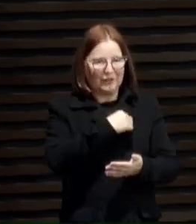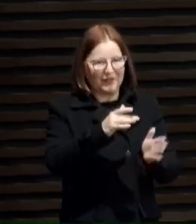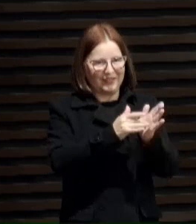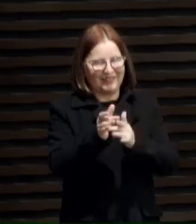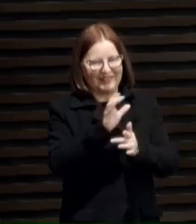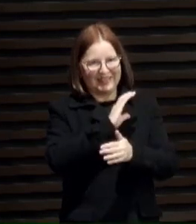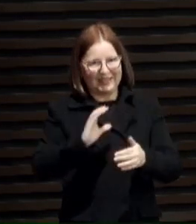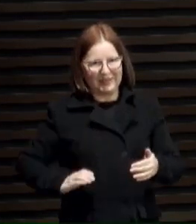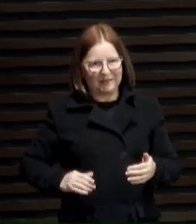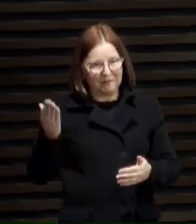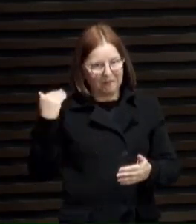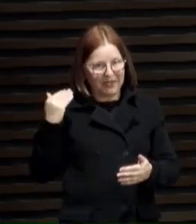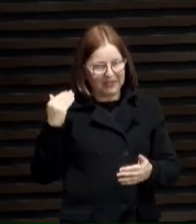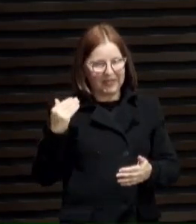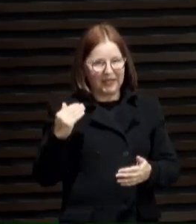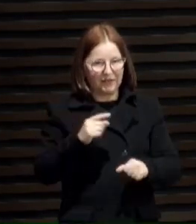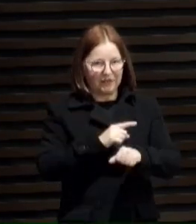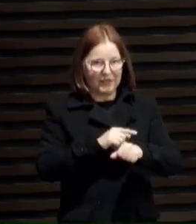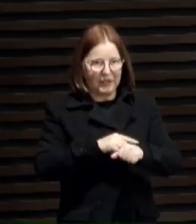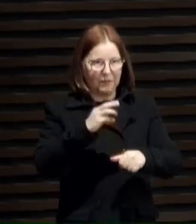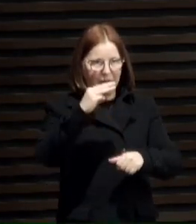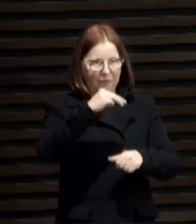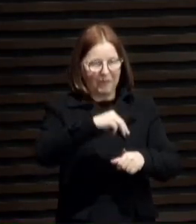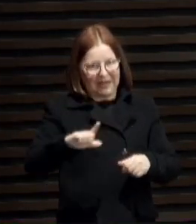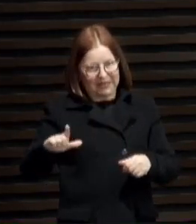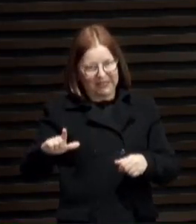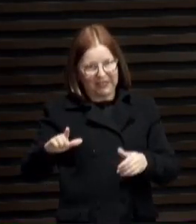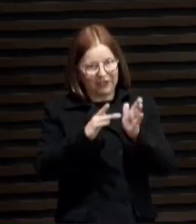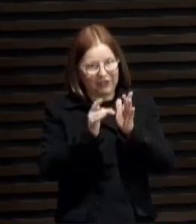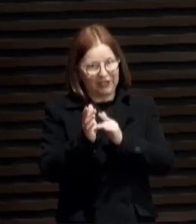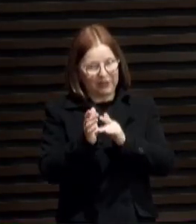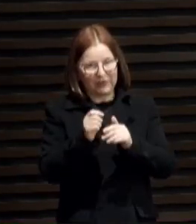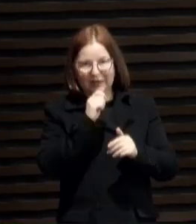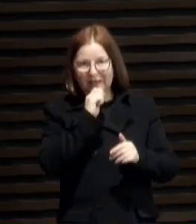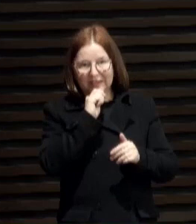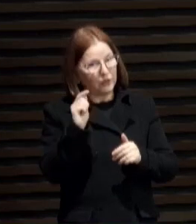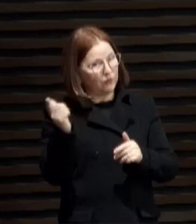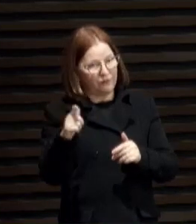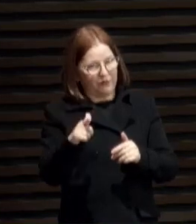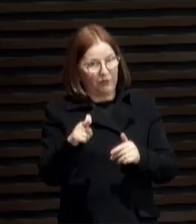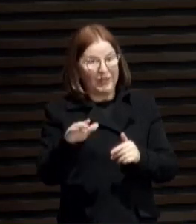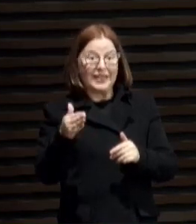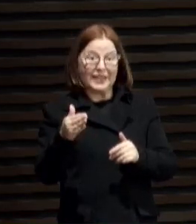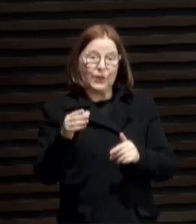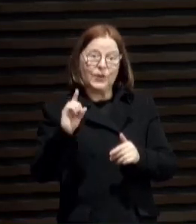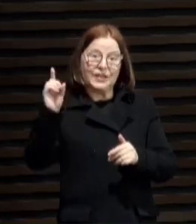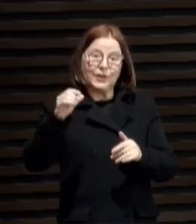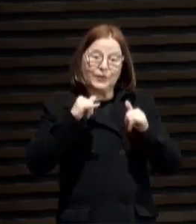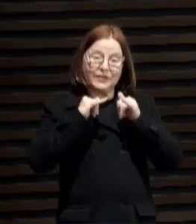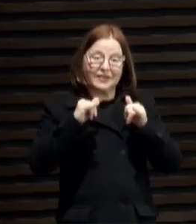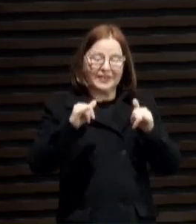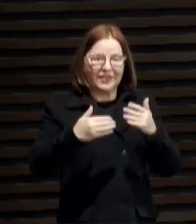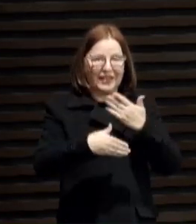Malaquias, Jesus ainda não havia vindo, então Deus falava por meio dos profetas. Mas nesses últimos